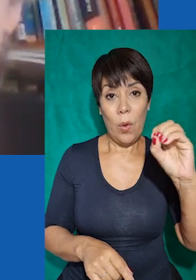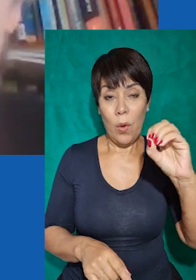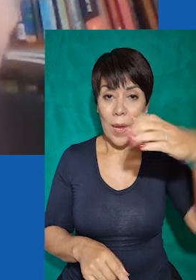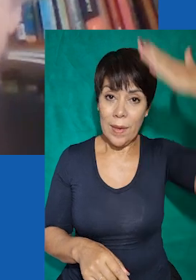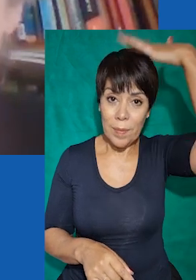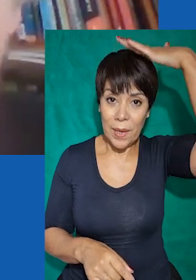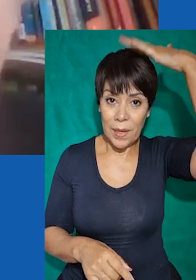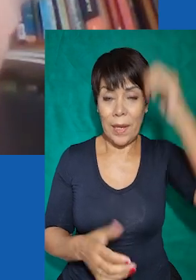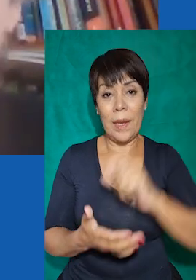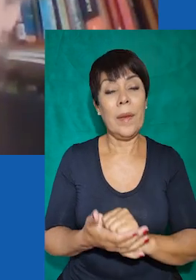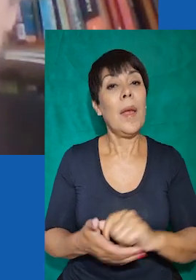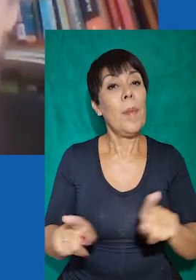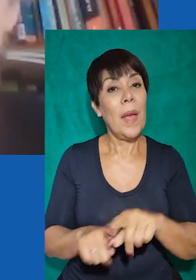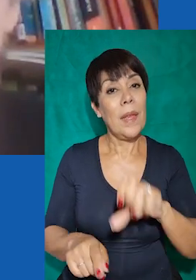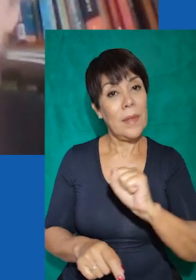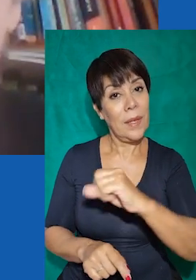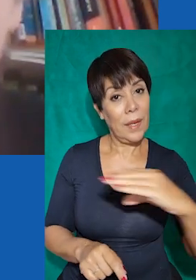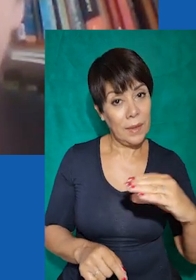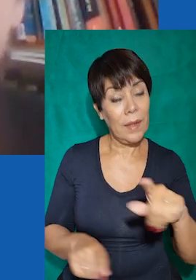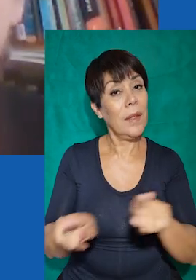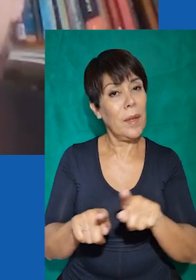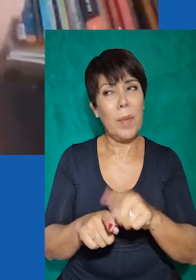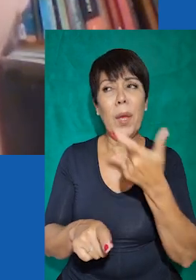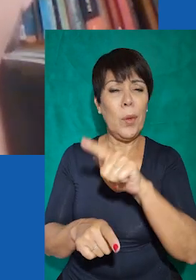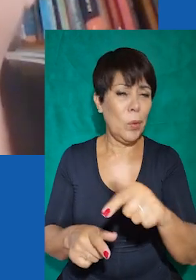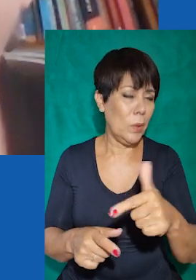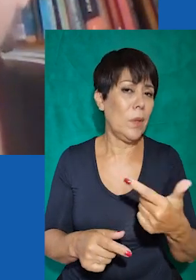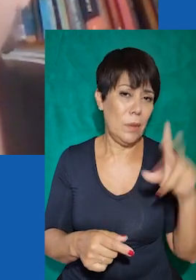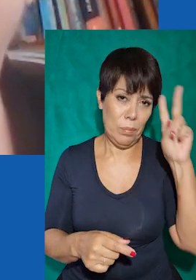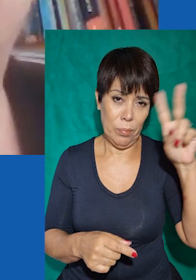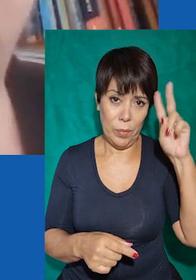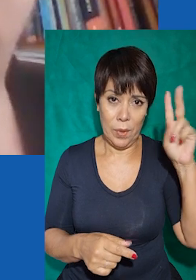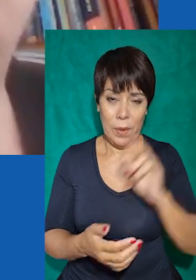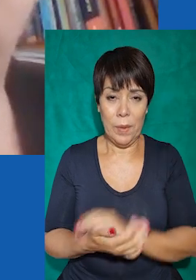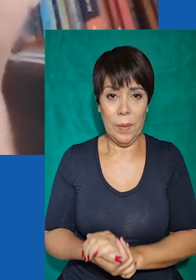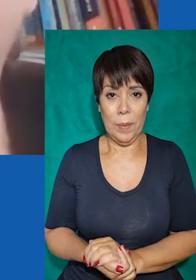mas não só, Santa Catarina também, teve vários outros casos.